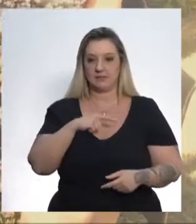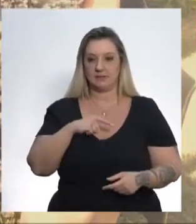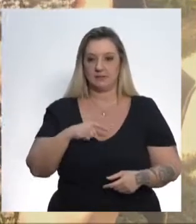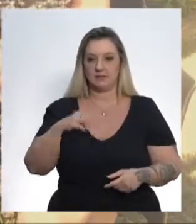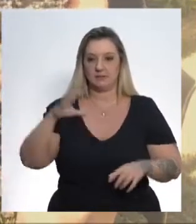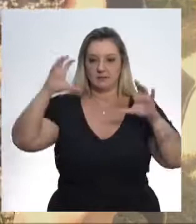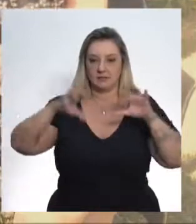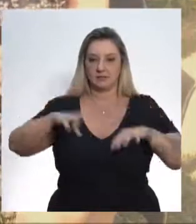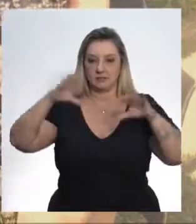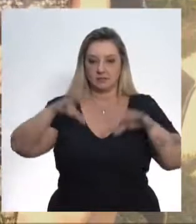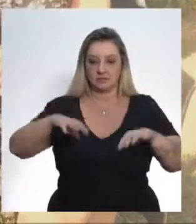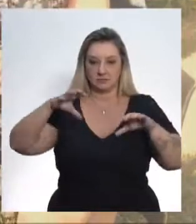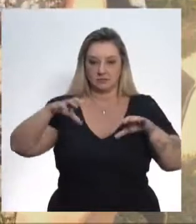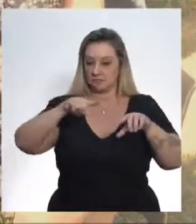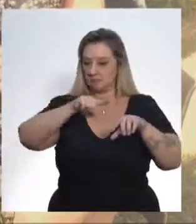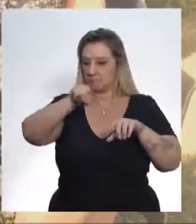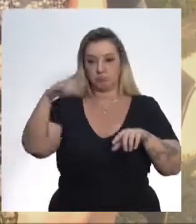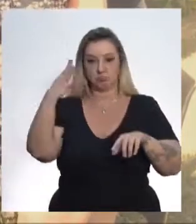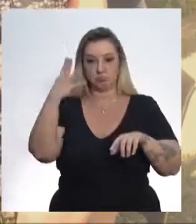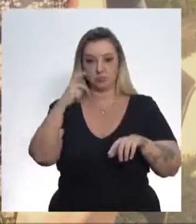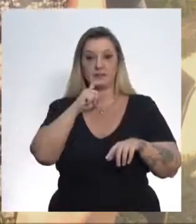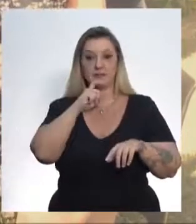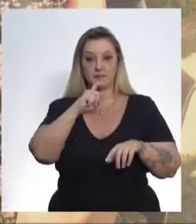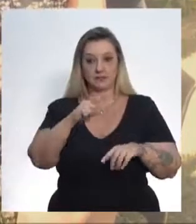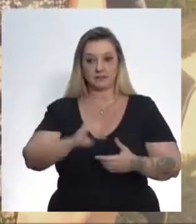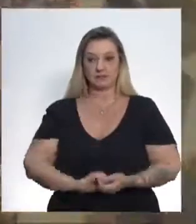das chuvas, ela fica bem verde.